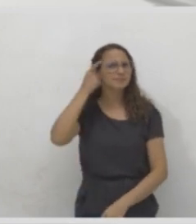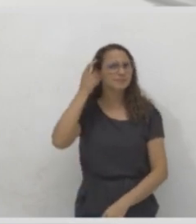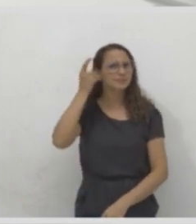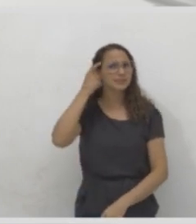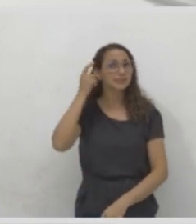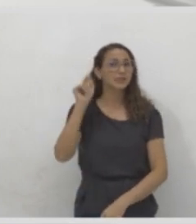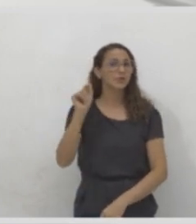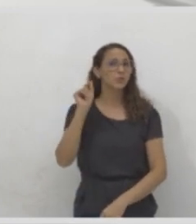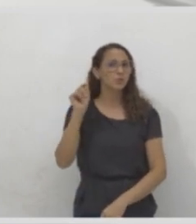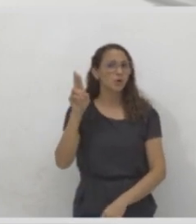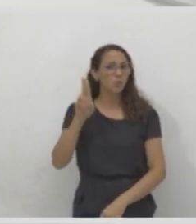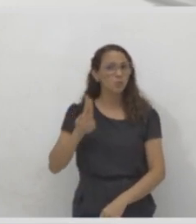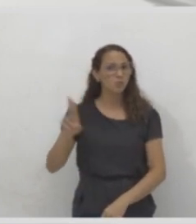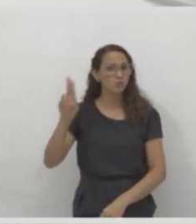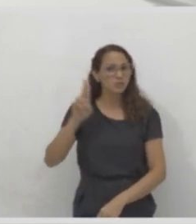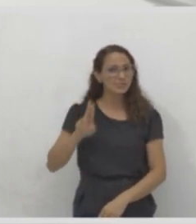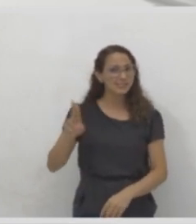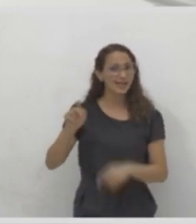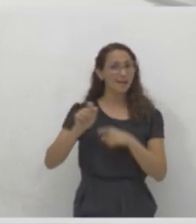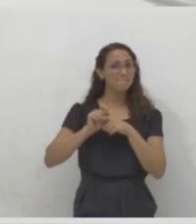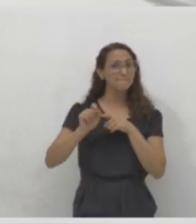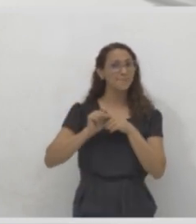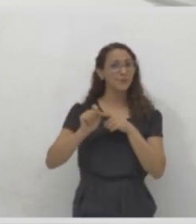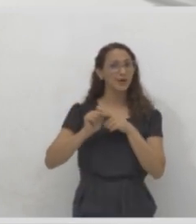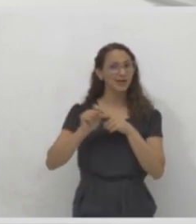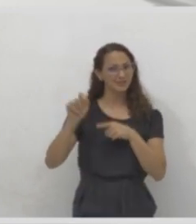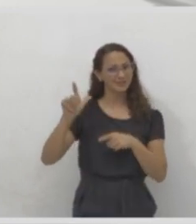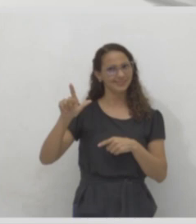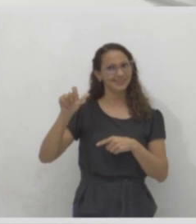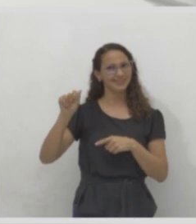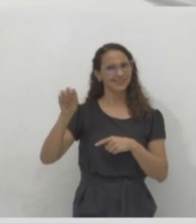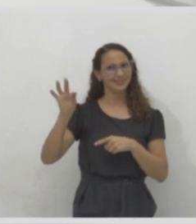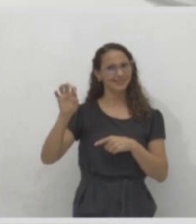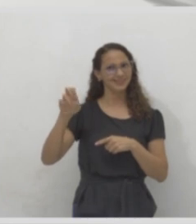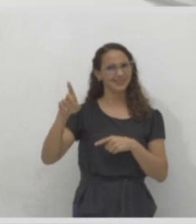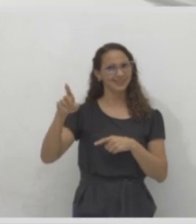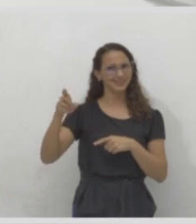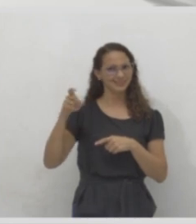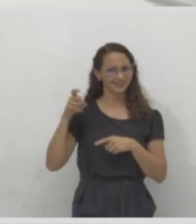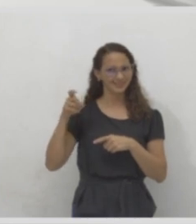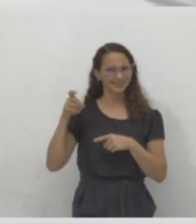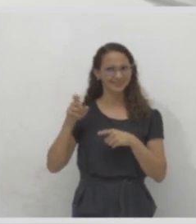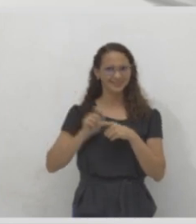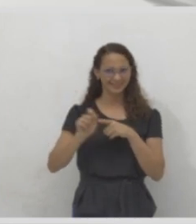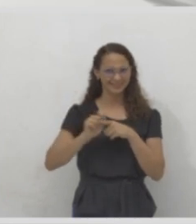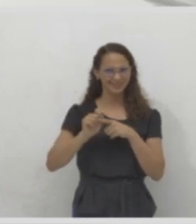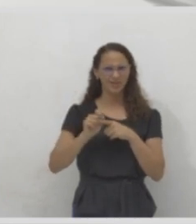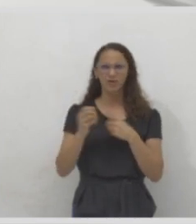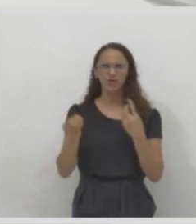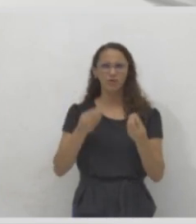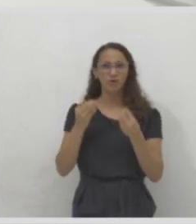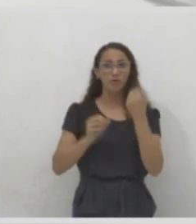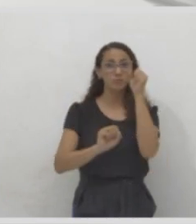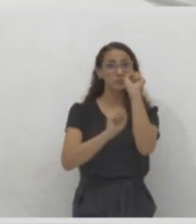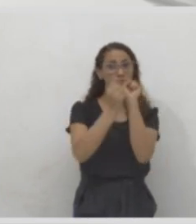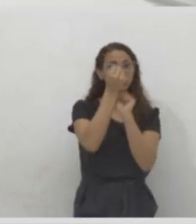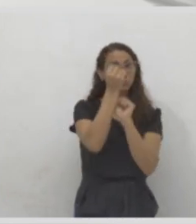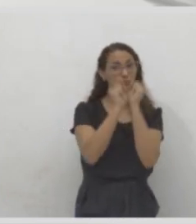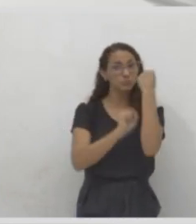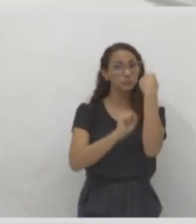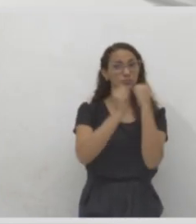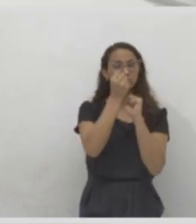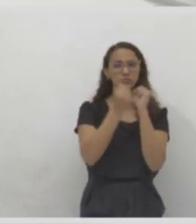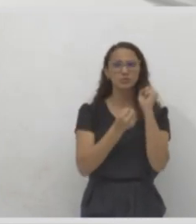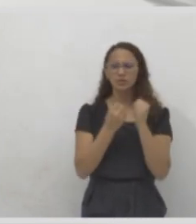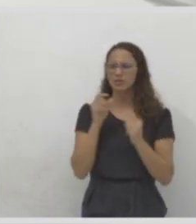usar o látex nas indústrias. Mas como eu utilizaria esse látex nas indústrias? Em